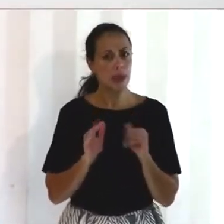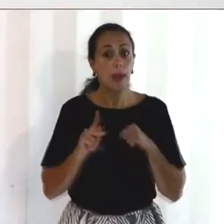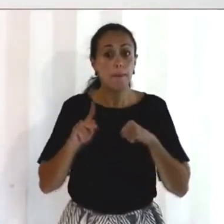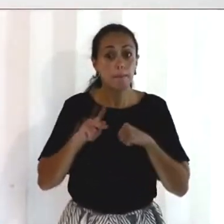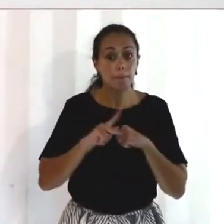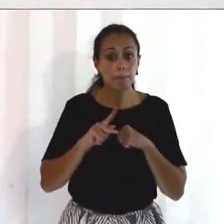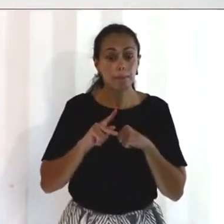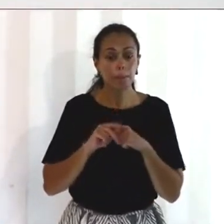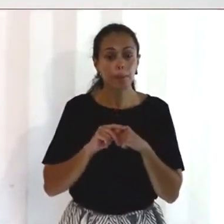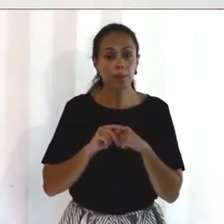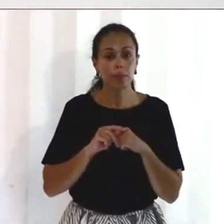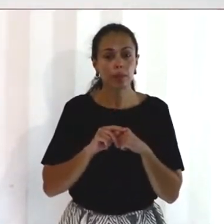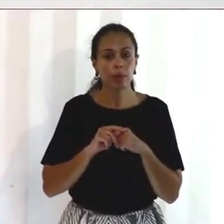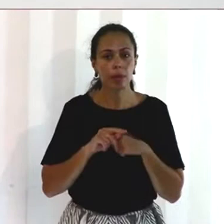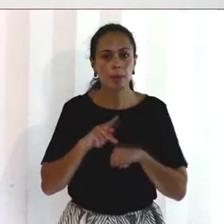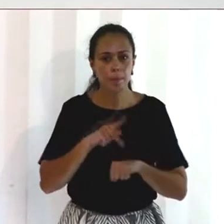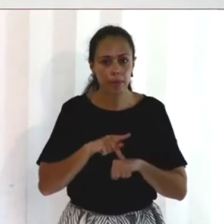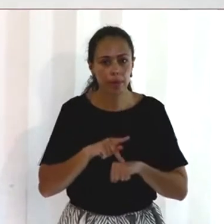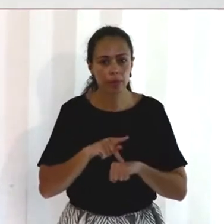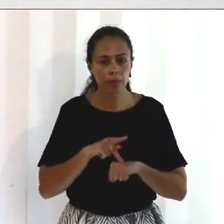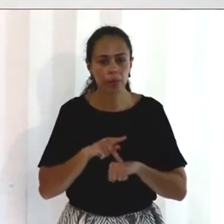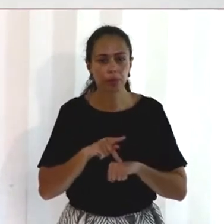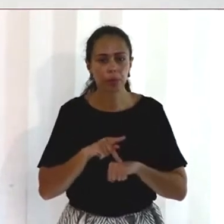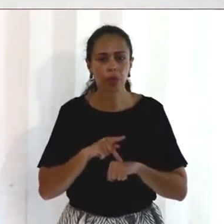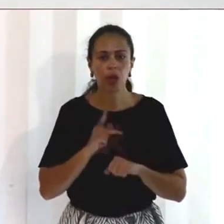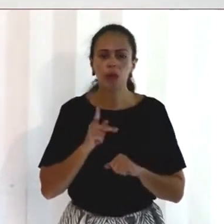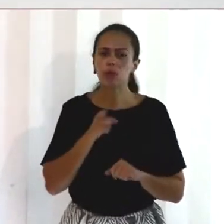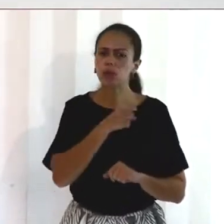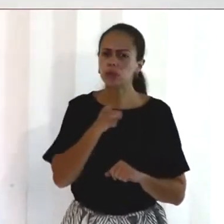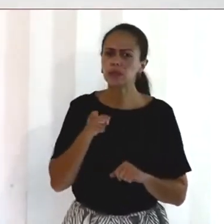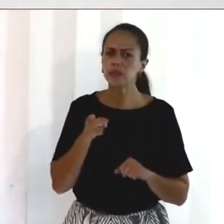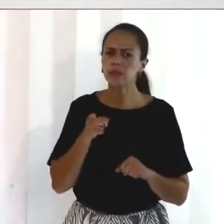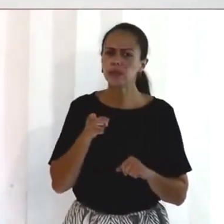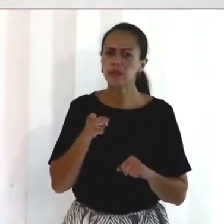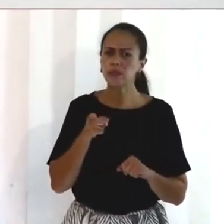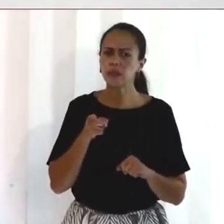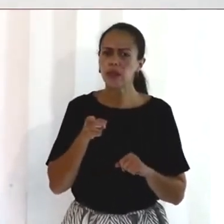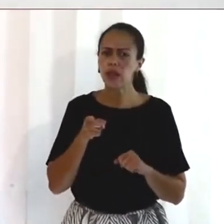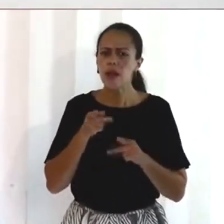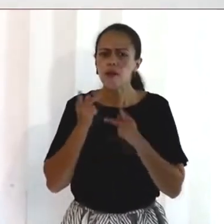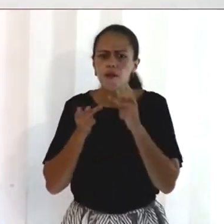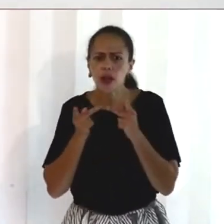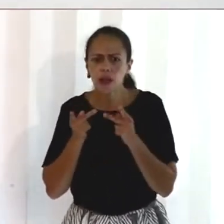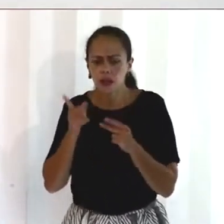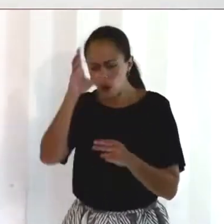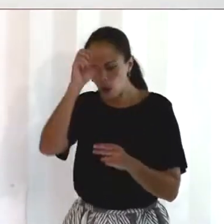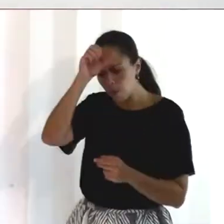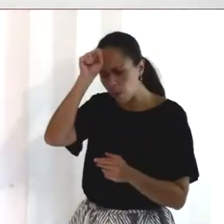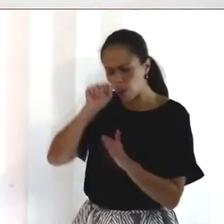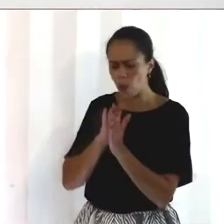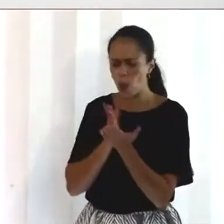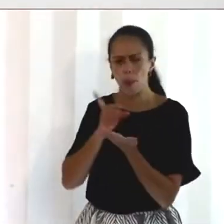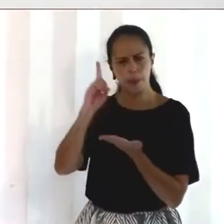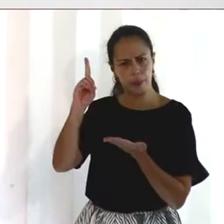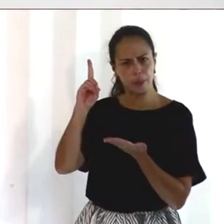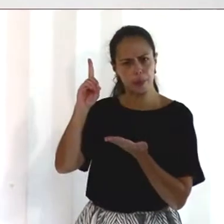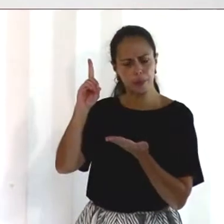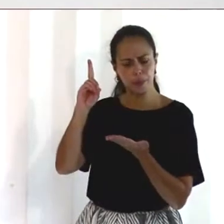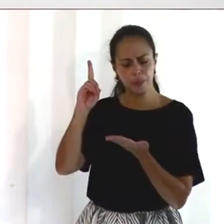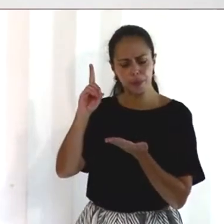pois, praticantes da palavra e não somente ouvintes, enganando-vos a vós mesmos. Porque se alguém é ouvinte da palavra e não